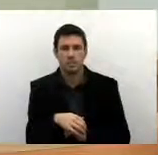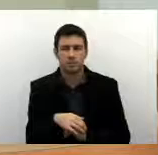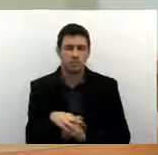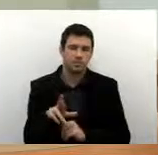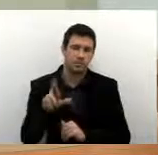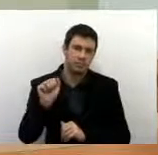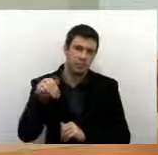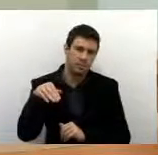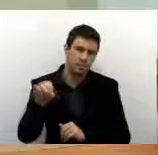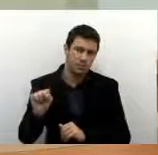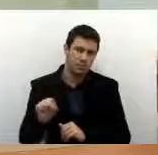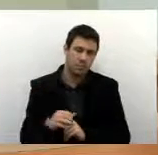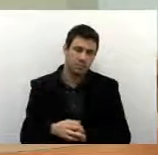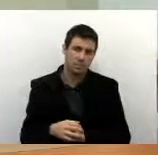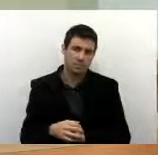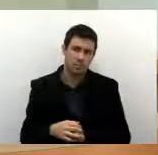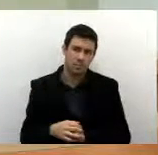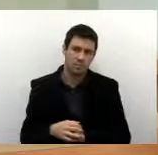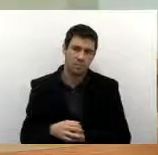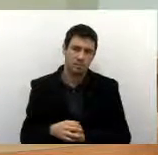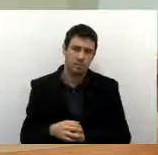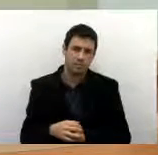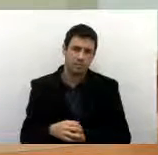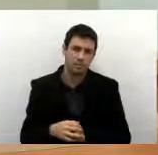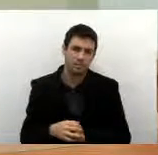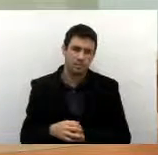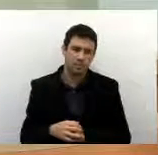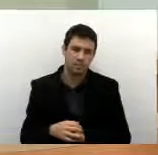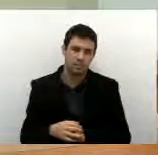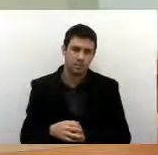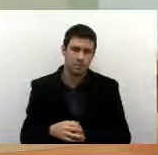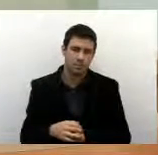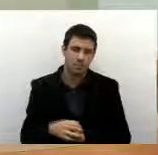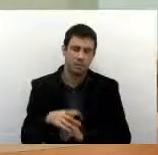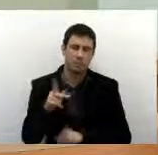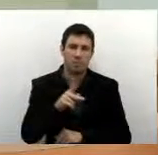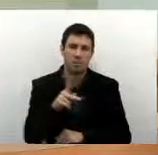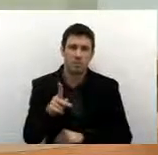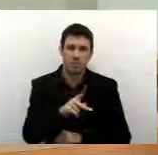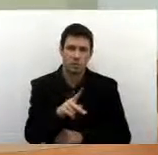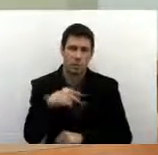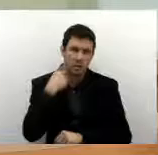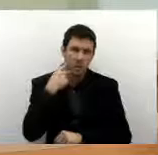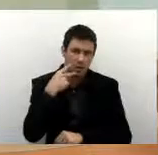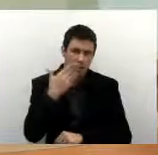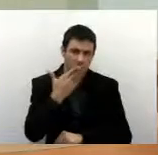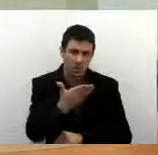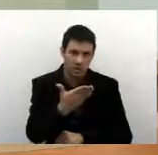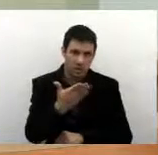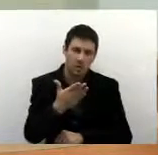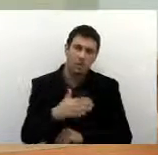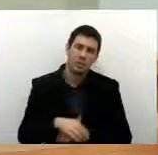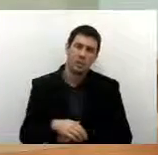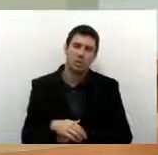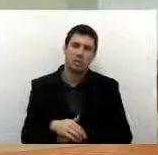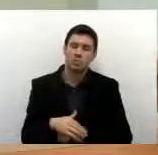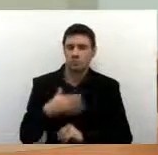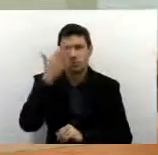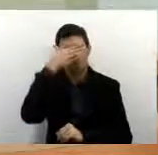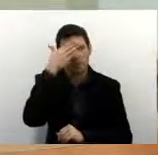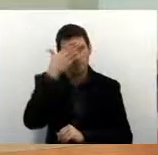Vilas representando o Ariel, nosso novo vereador, professor. Perdoe, professor Rômulo, não tinha visto o senhor